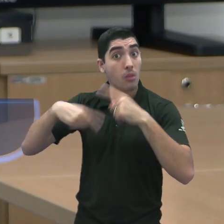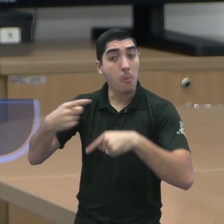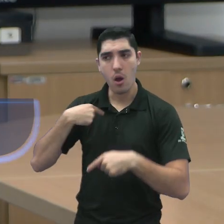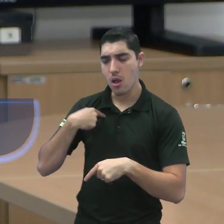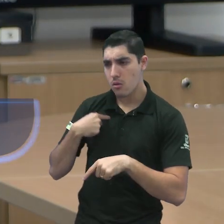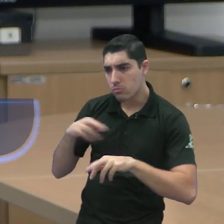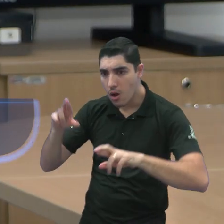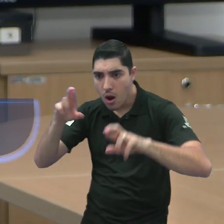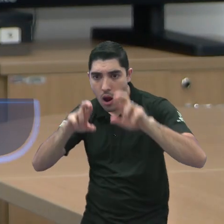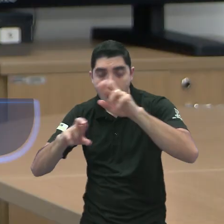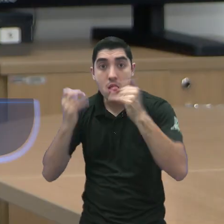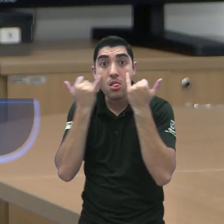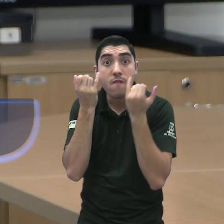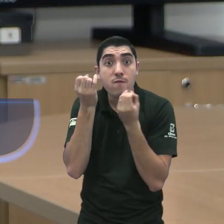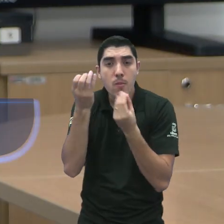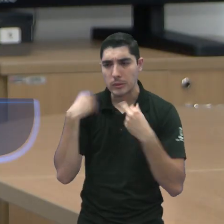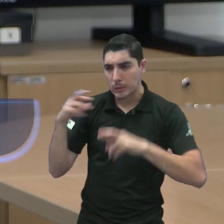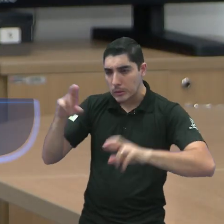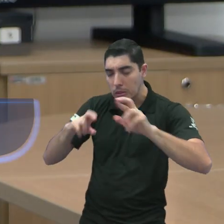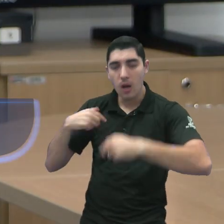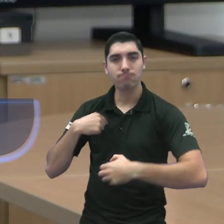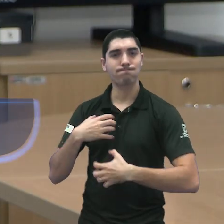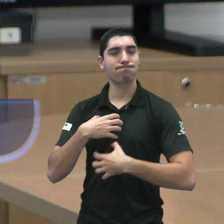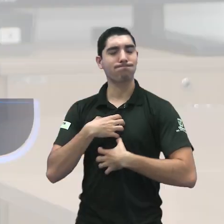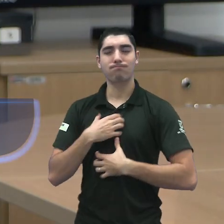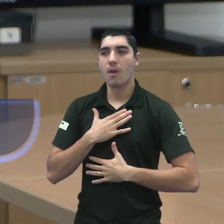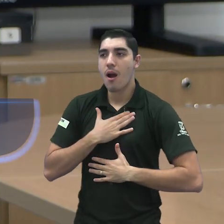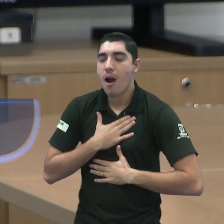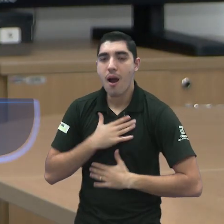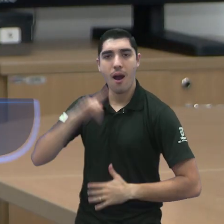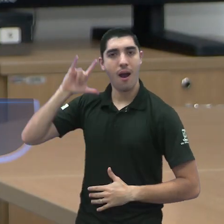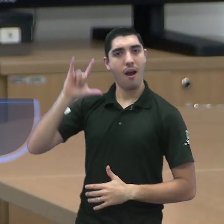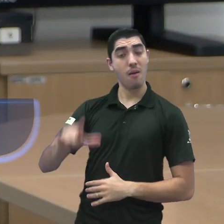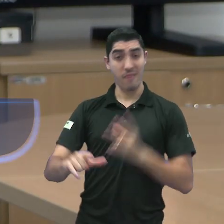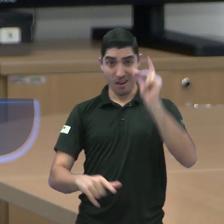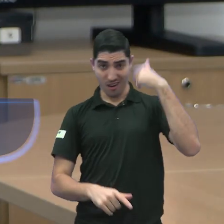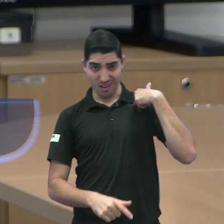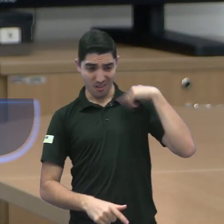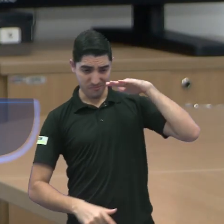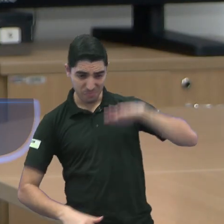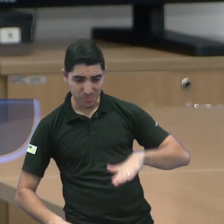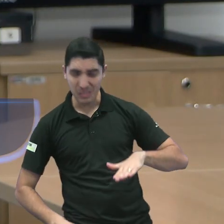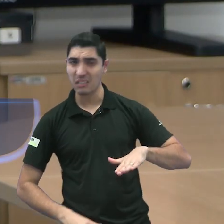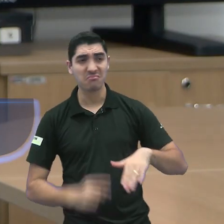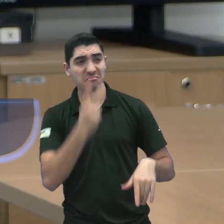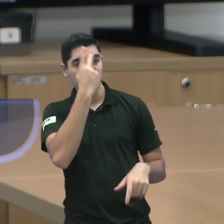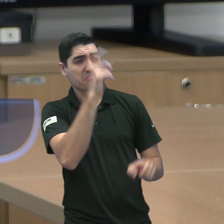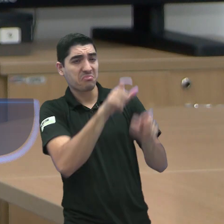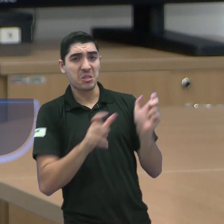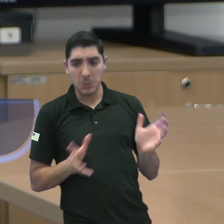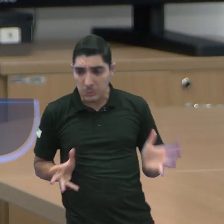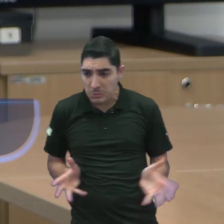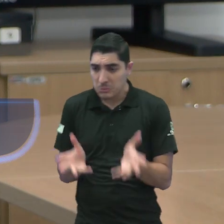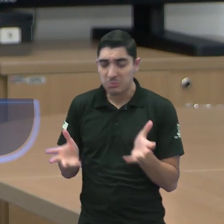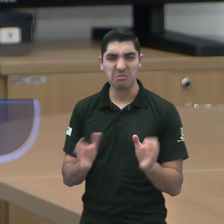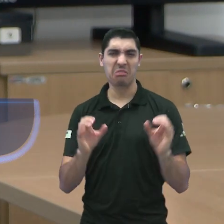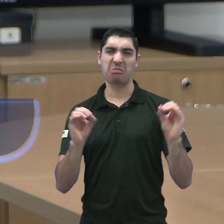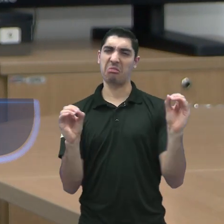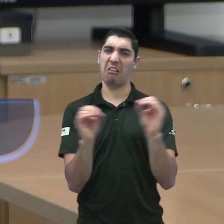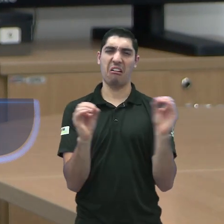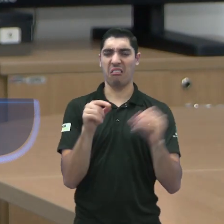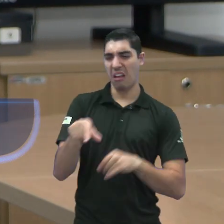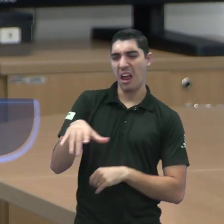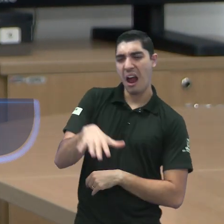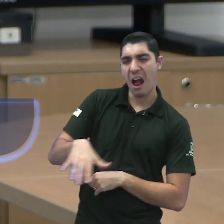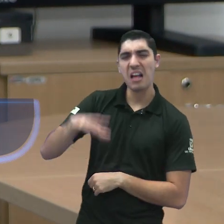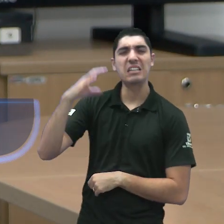na área de análise de dados. Eu amo essa parte. E quando eu era pequena, as pessoas não incentivavam tanto a gente a ir para essa área de